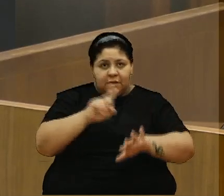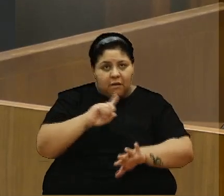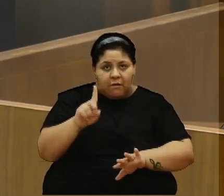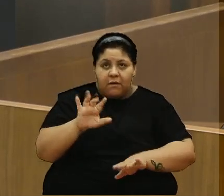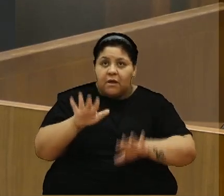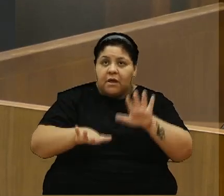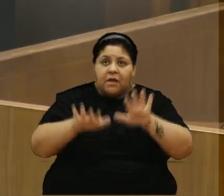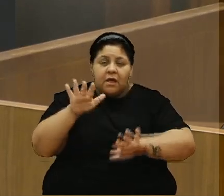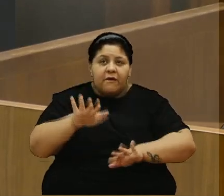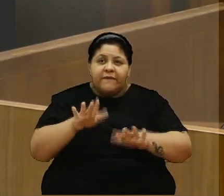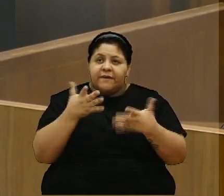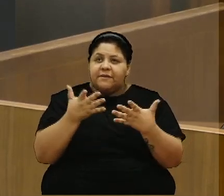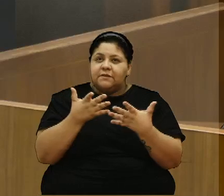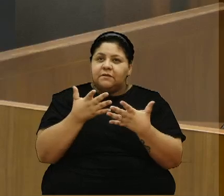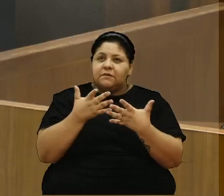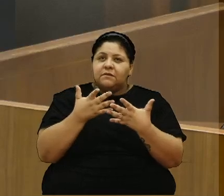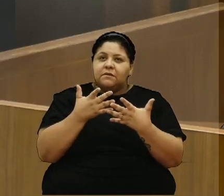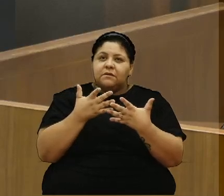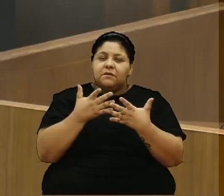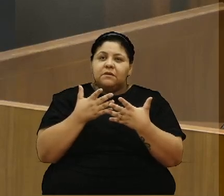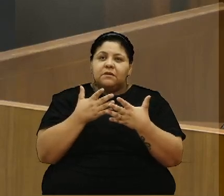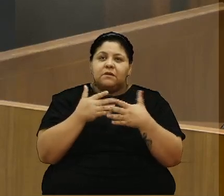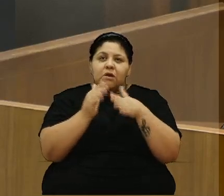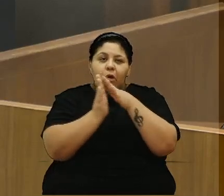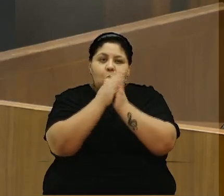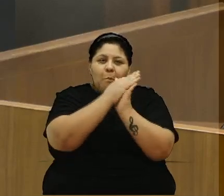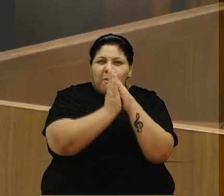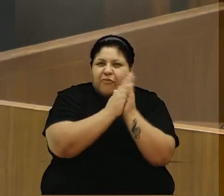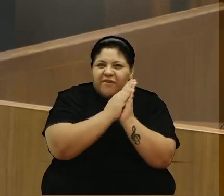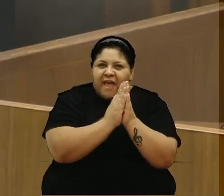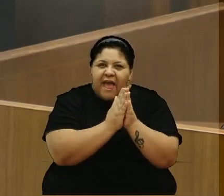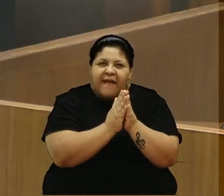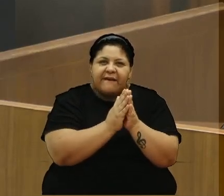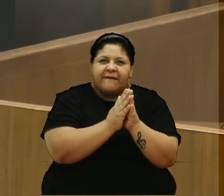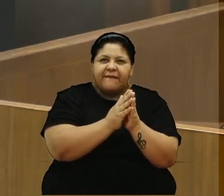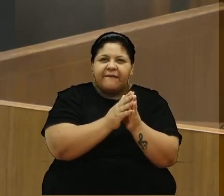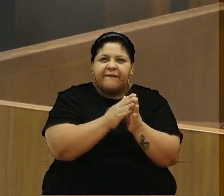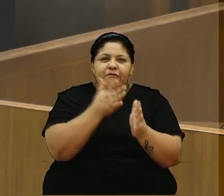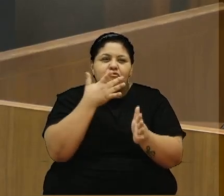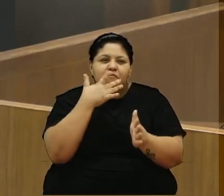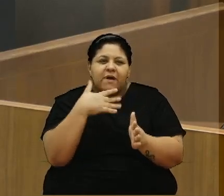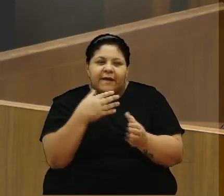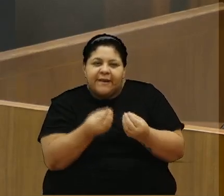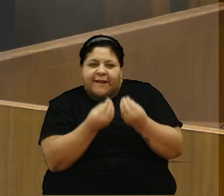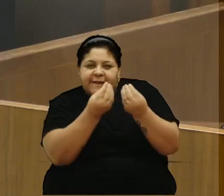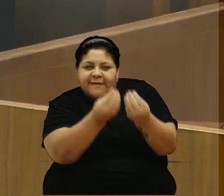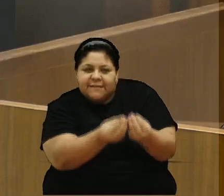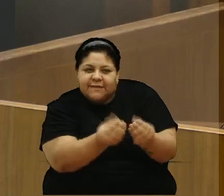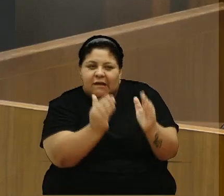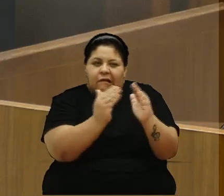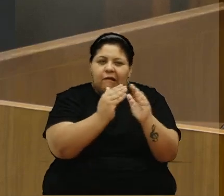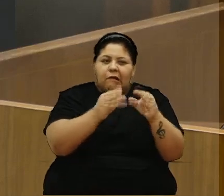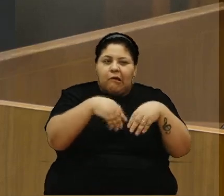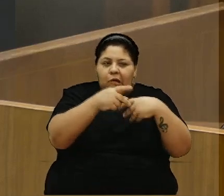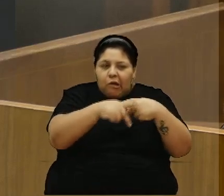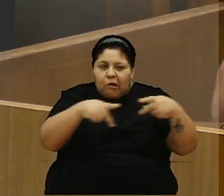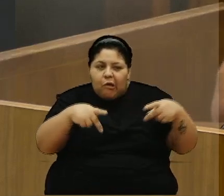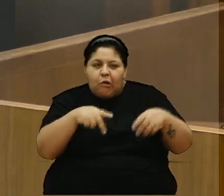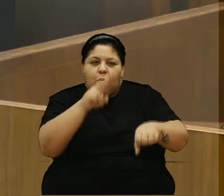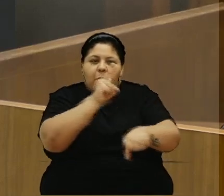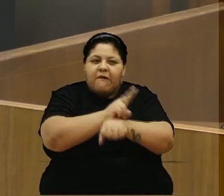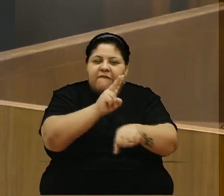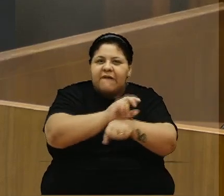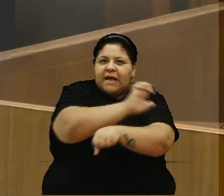é uma isca, uma boneca que uma criança recebe de um vizinho, um presentinho, uma vaga de